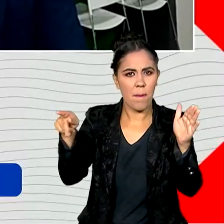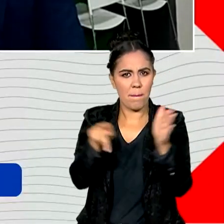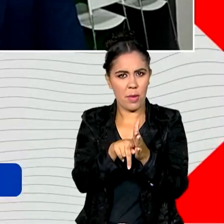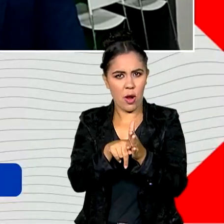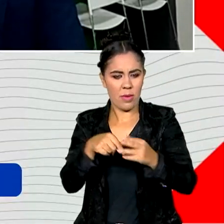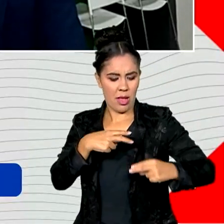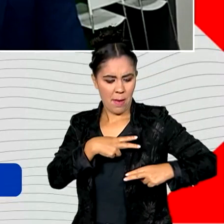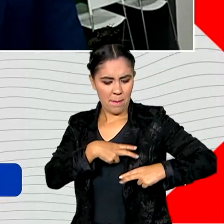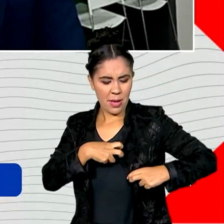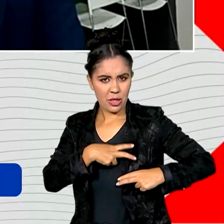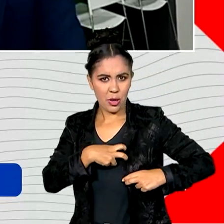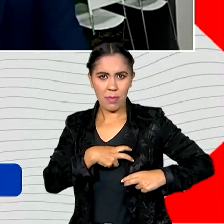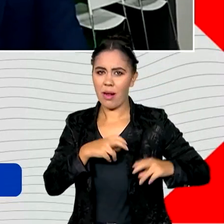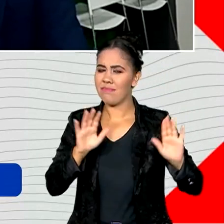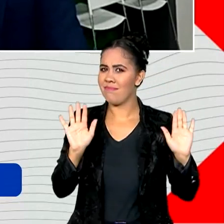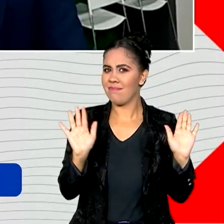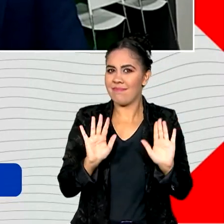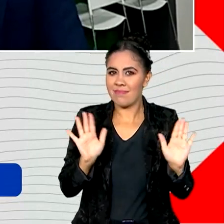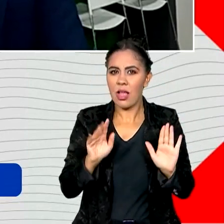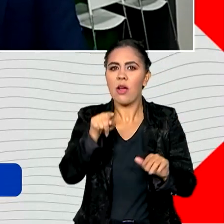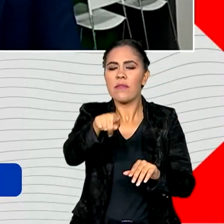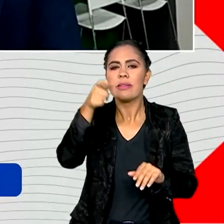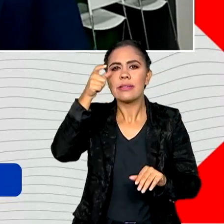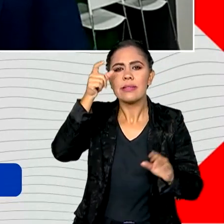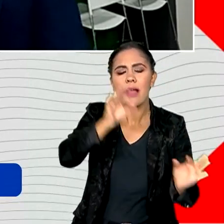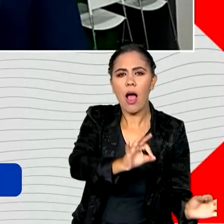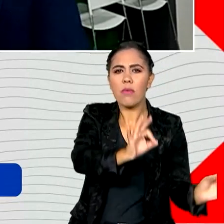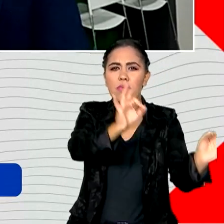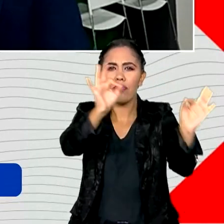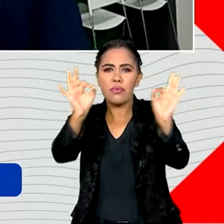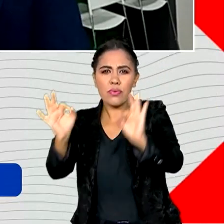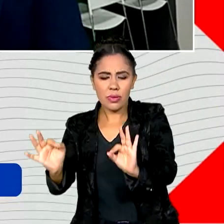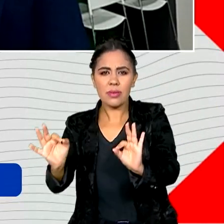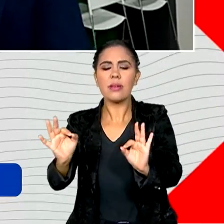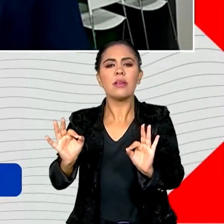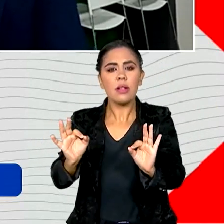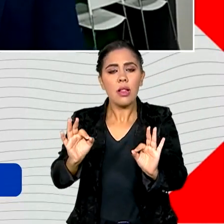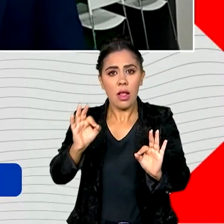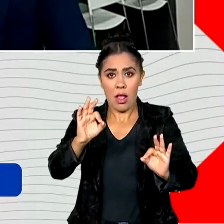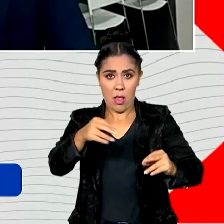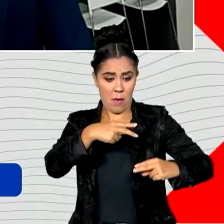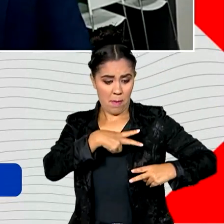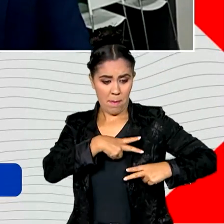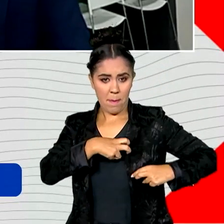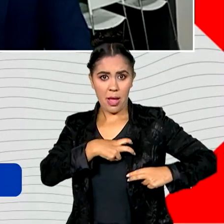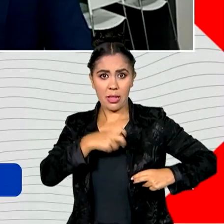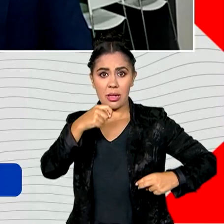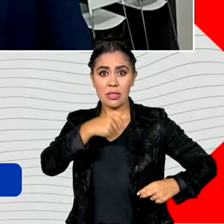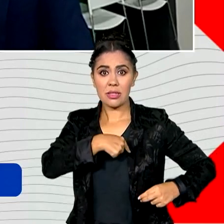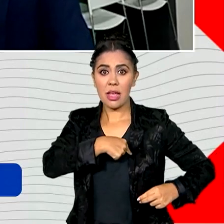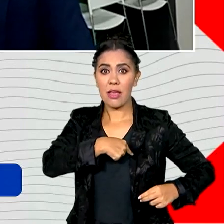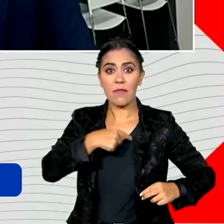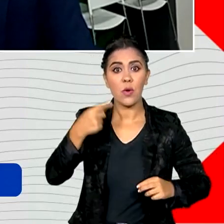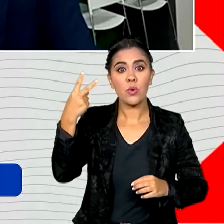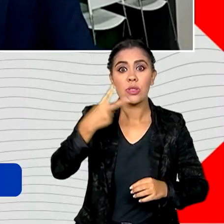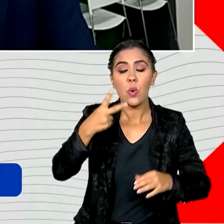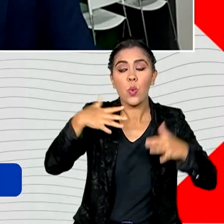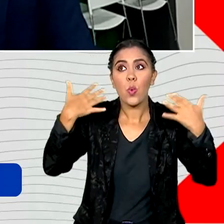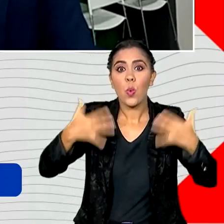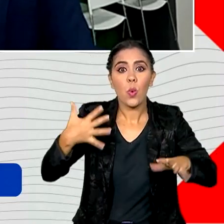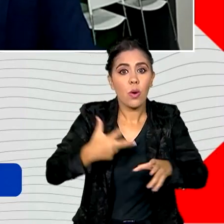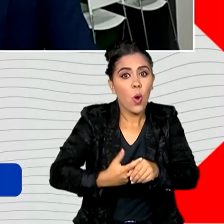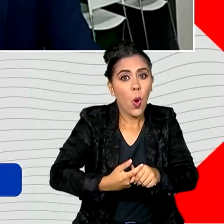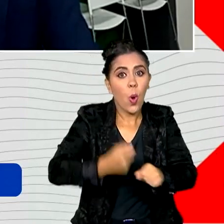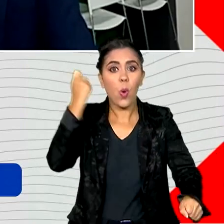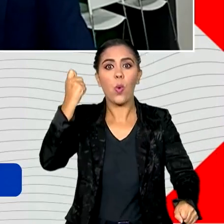situação nós estamos. Você que está me acompanhando no Brasil inteiro. A Petrobras teve o seu segundo maior lucro da história.